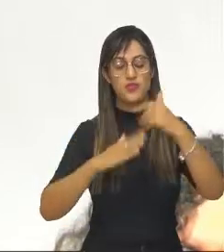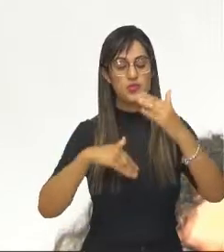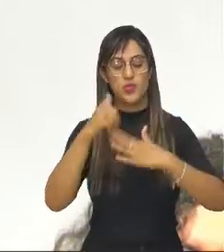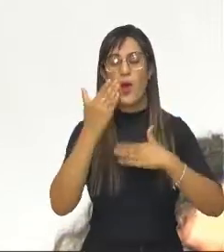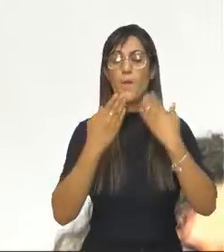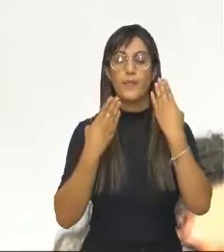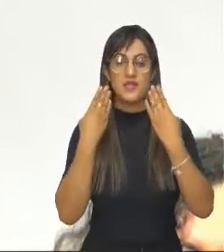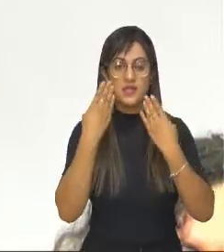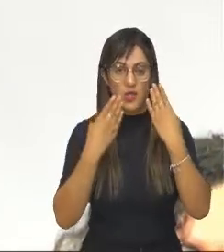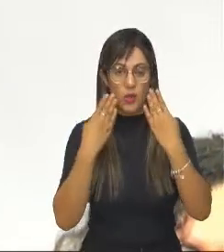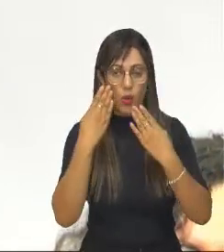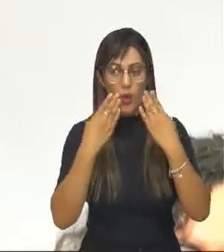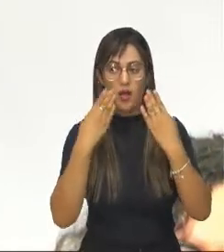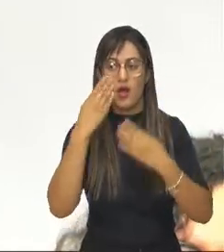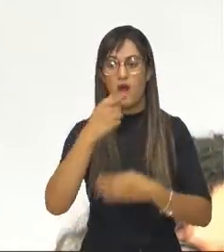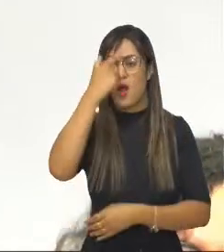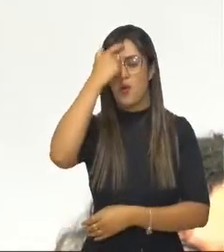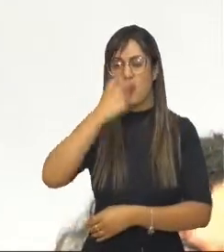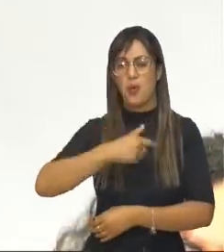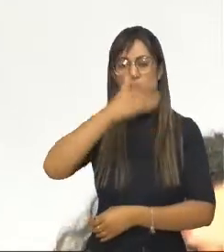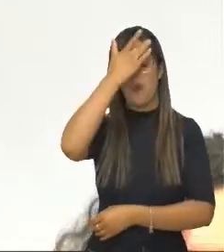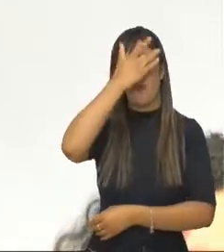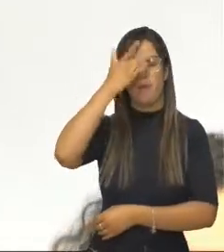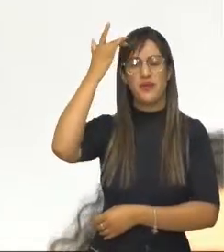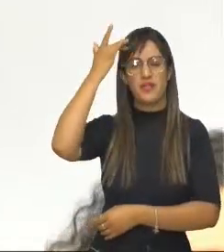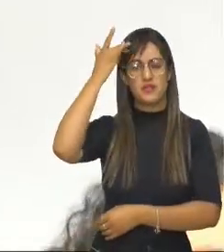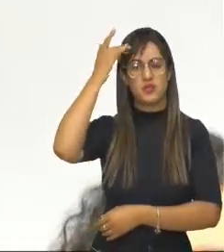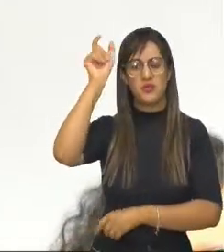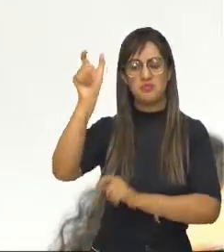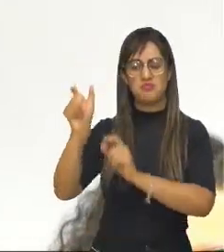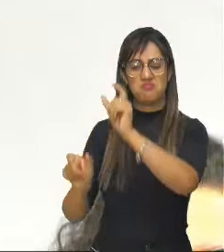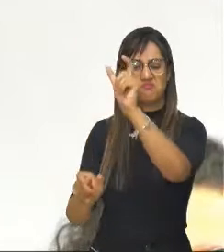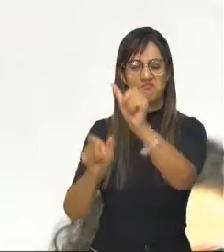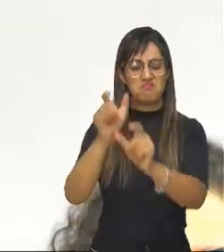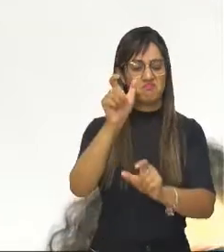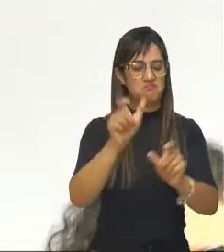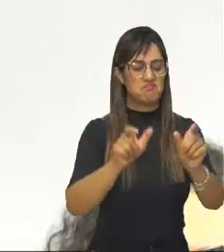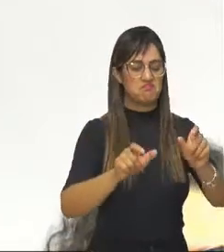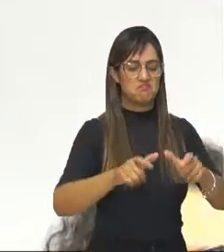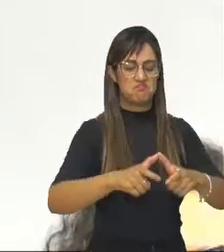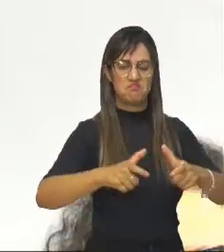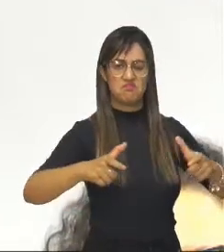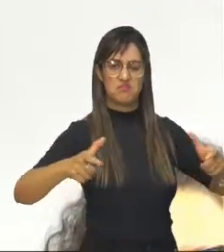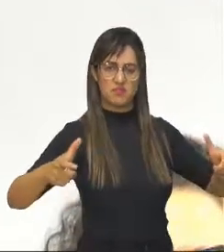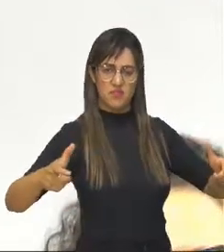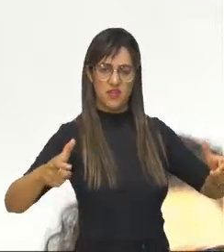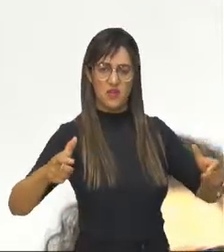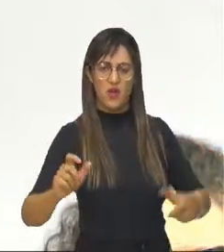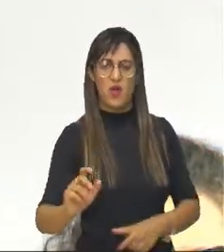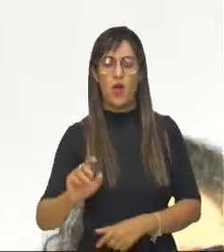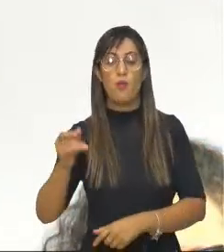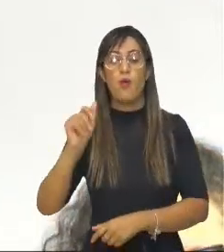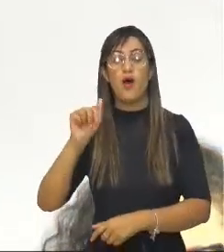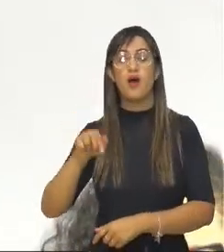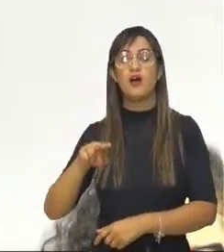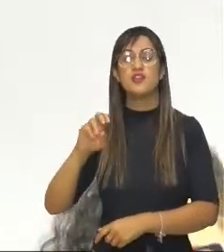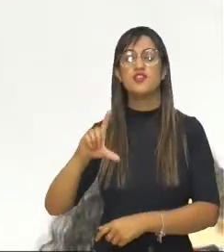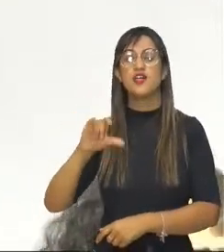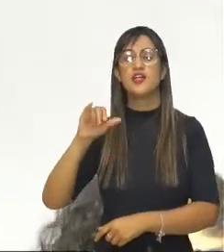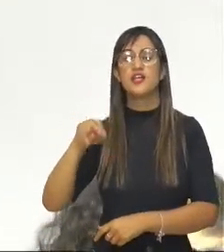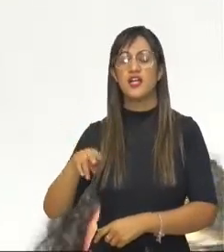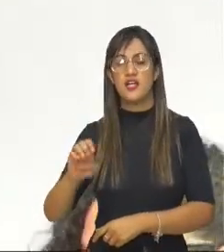pessoa. Tem pessoas gigantescas aqui, como a Keila, como a Jaqueline, como a Leilani,